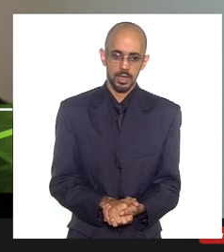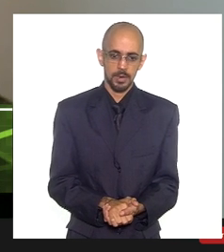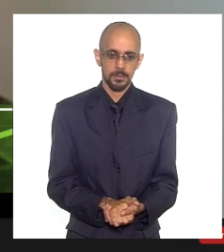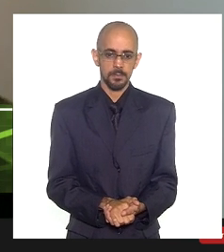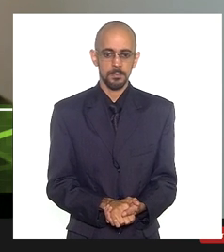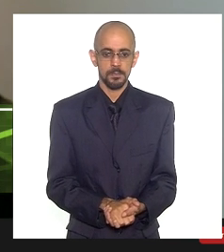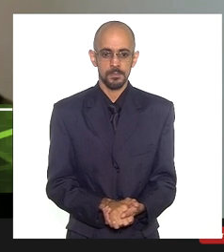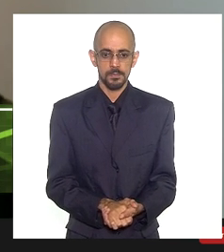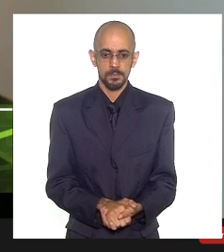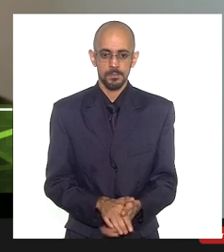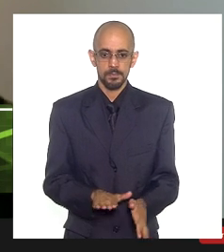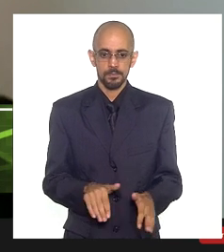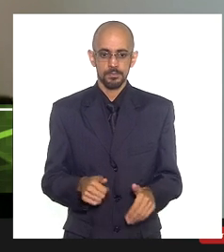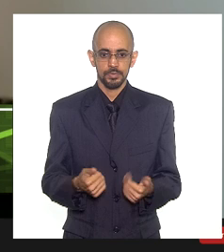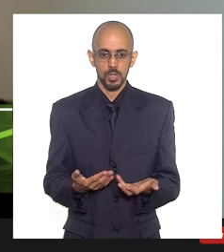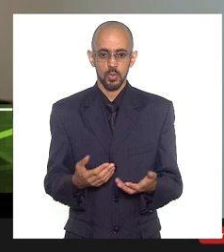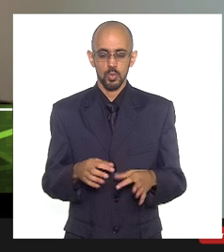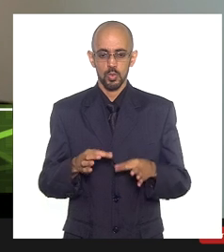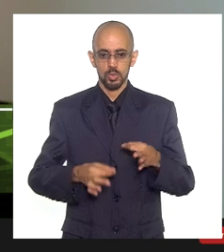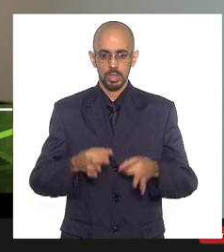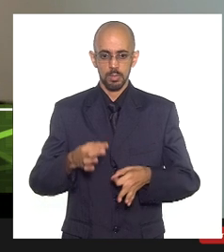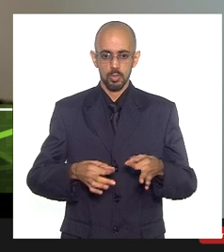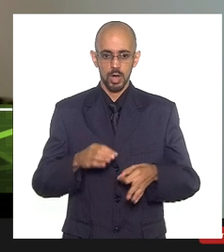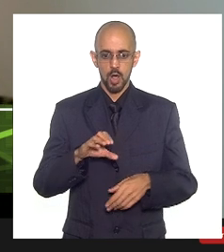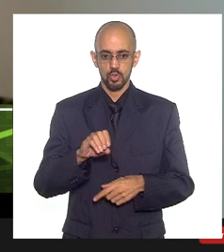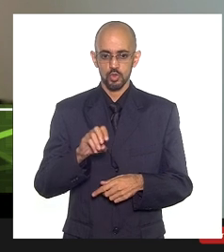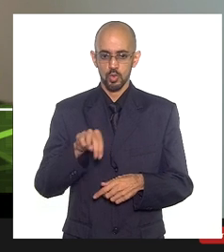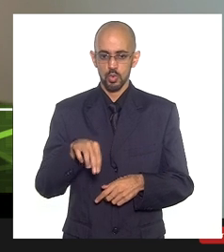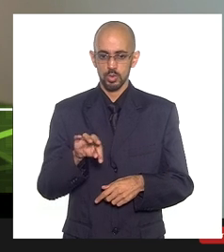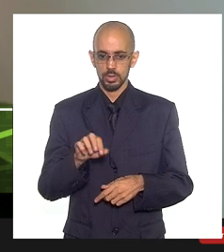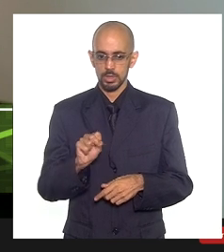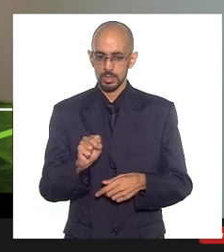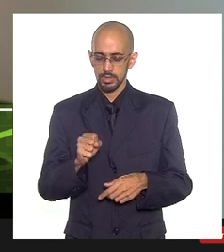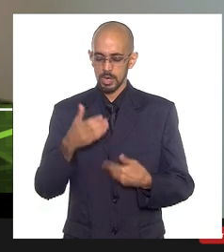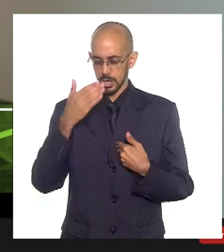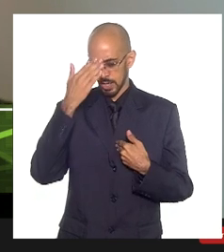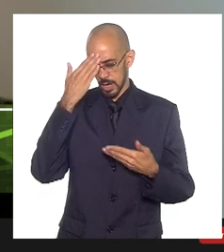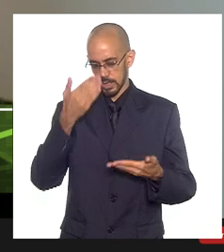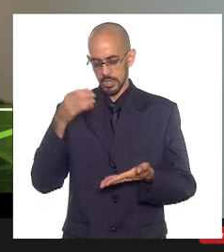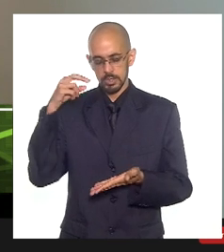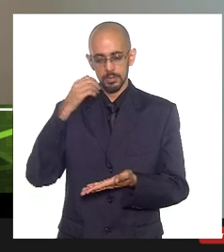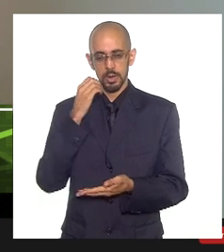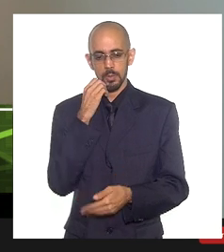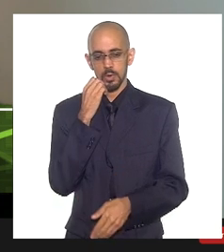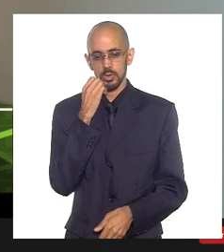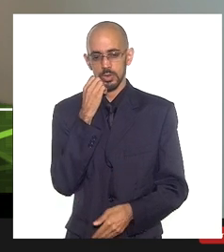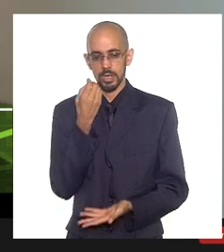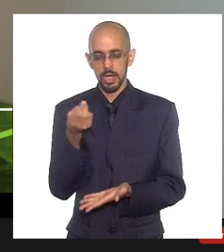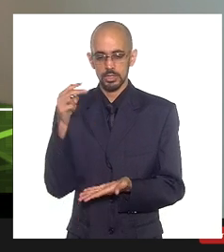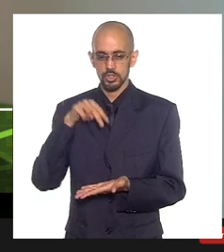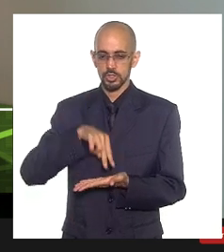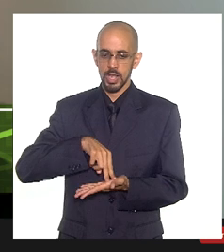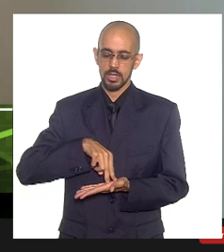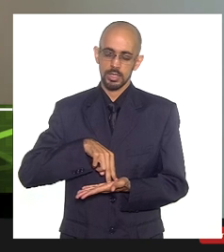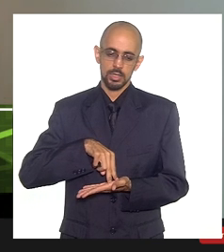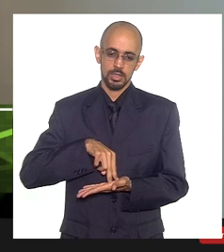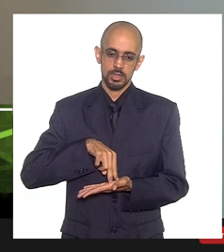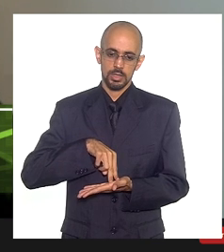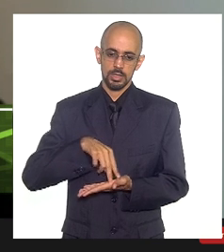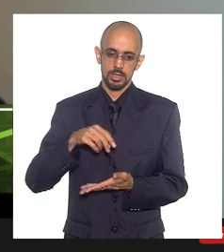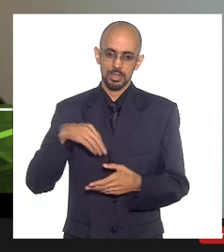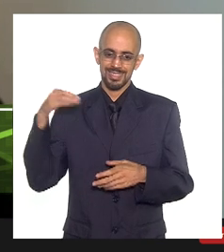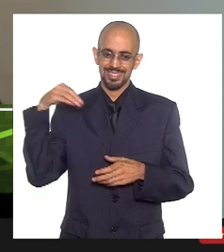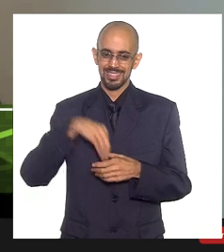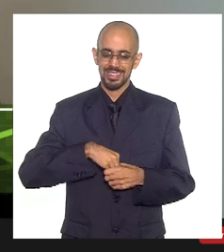Lodi o Tribunal de Contas ele agradece pela oportunidade de estar aqui a gente internamente a gente está passando